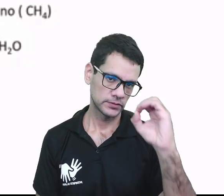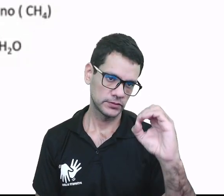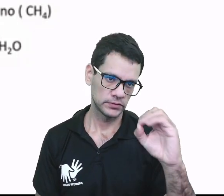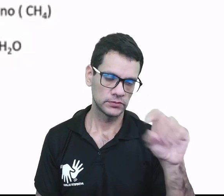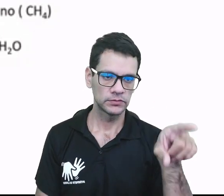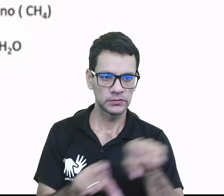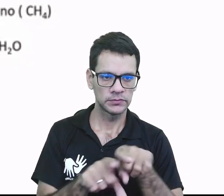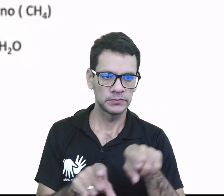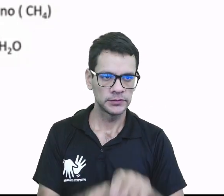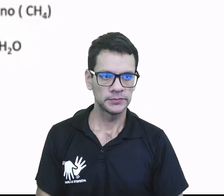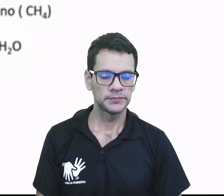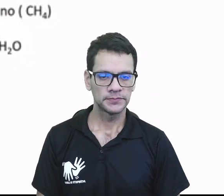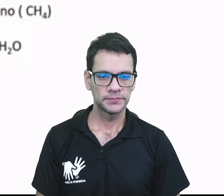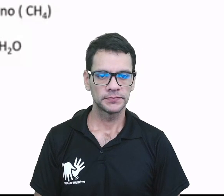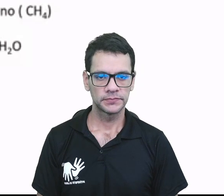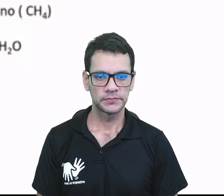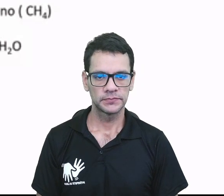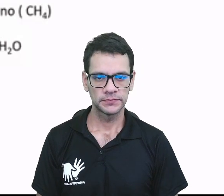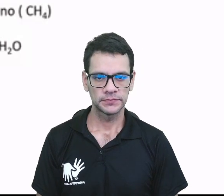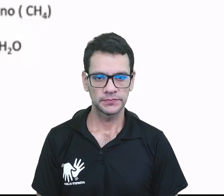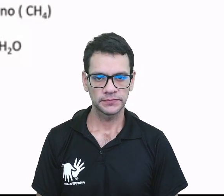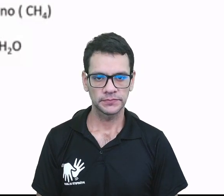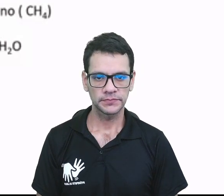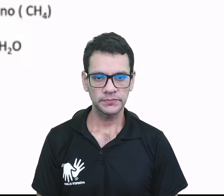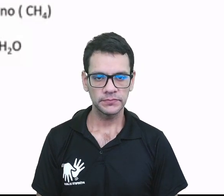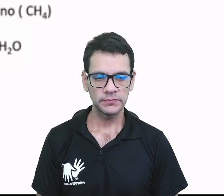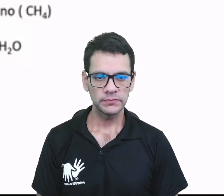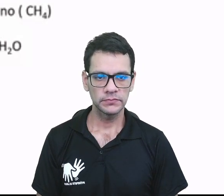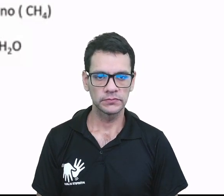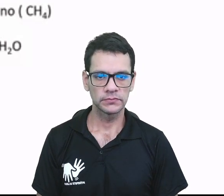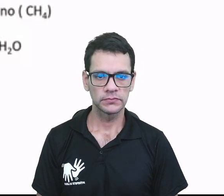simples é 0 também. Opa, por que apagou aqui?